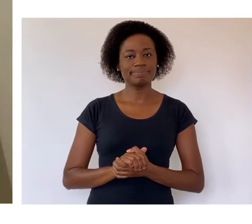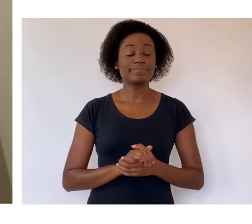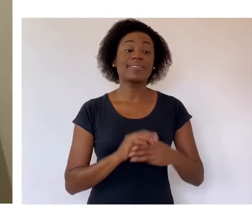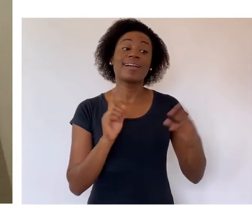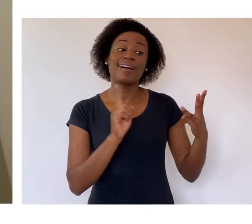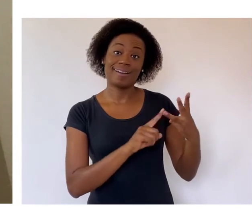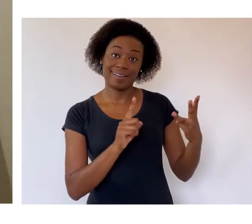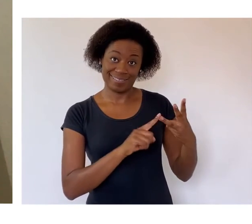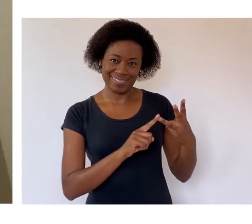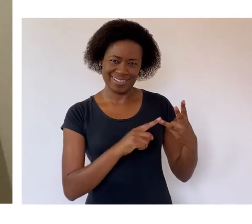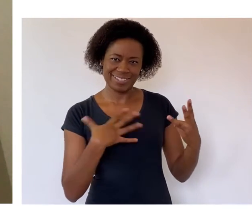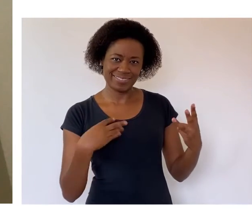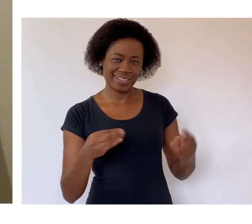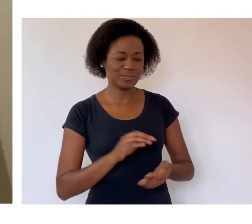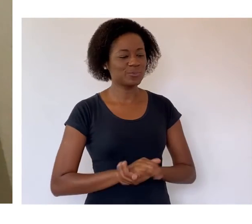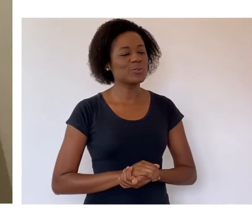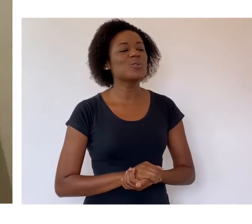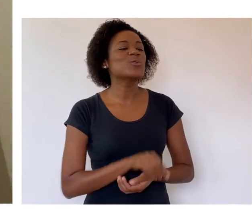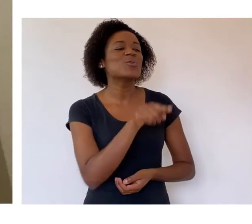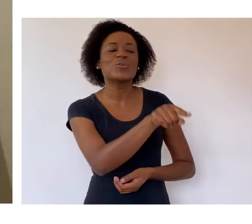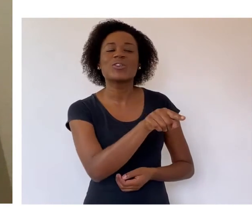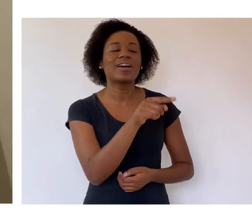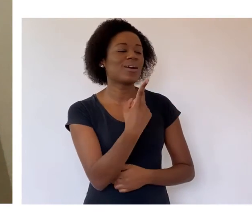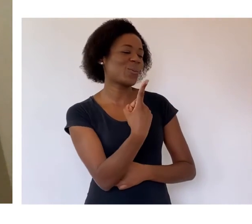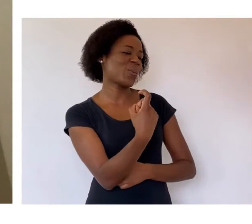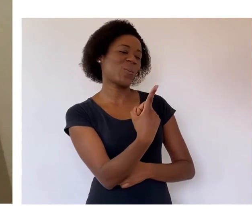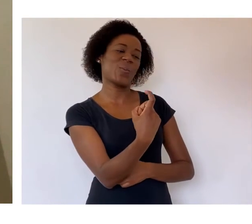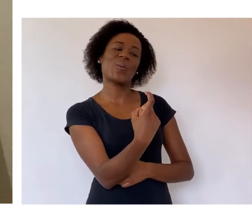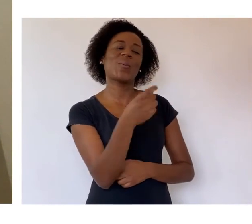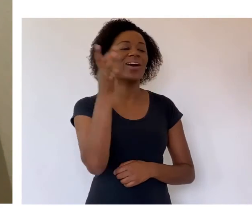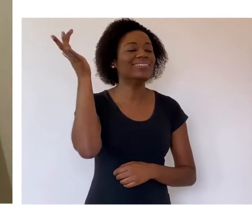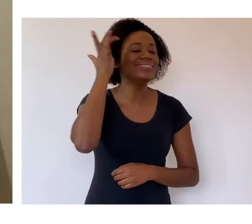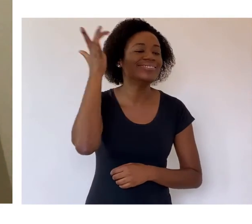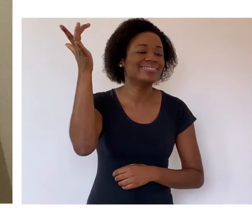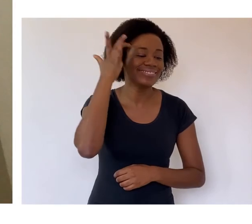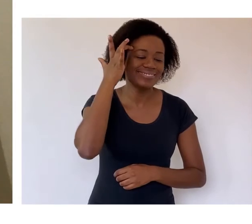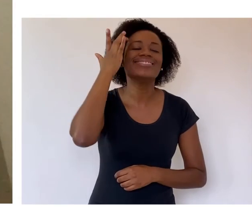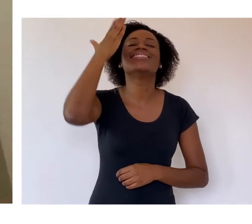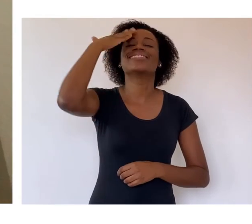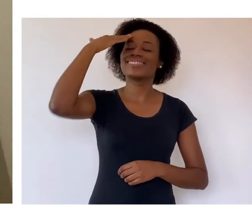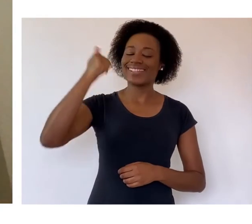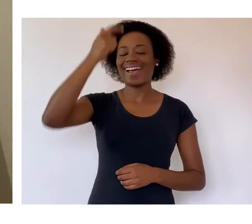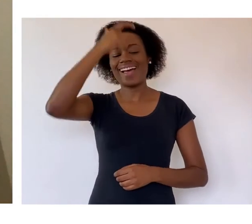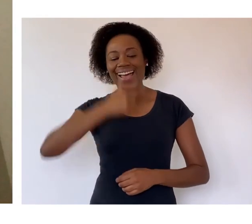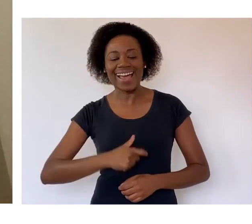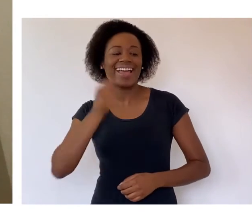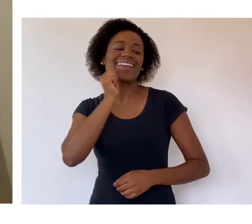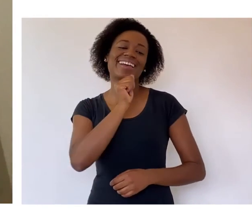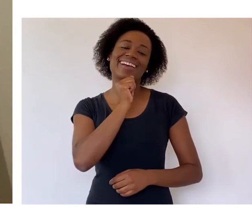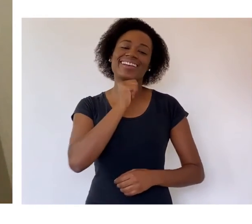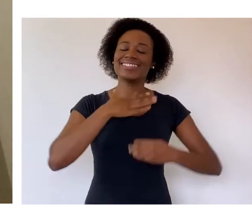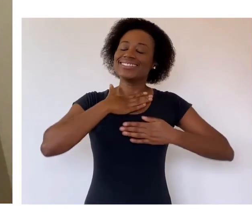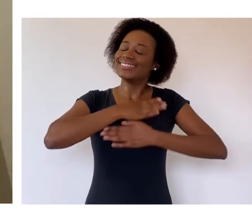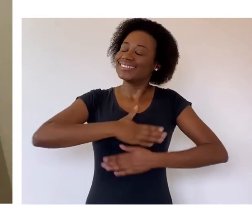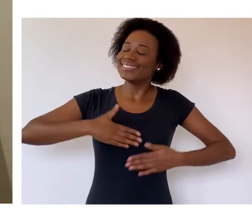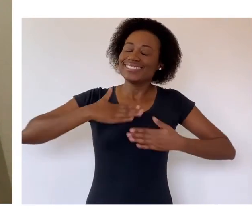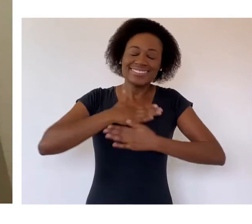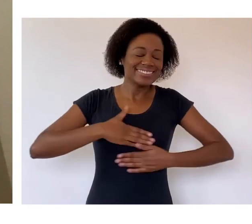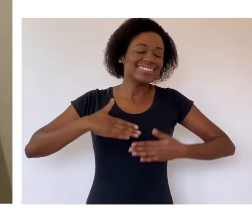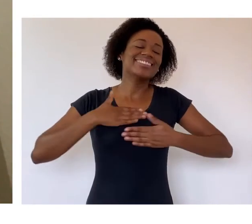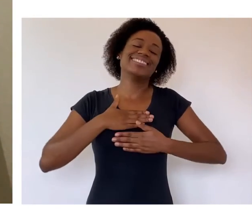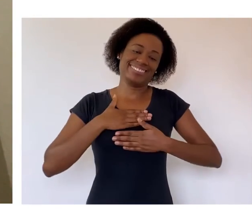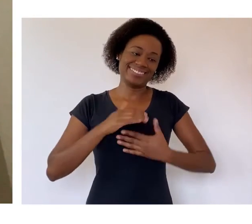"Querido Marvin, você foi o único filho que teve bom senso para saber o que realmente a sua mãe